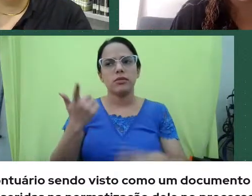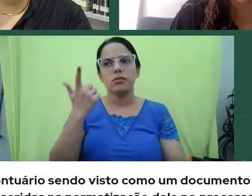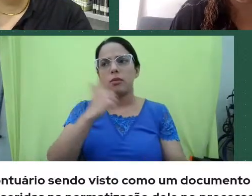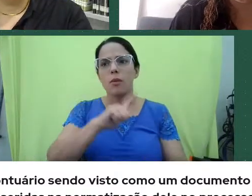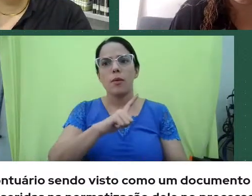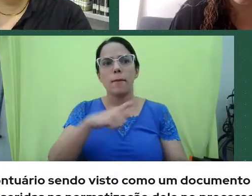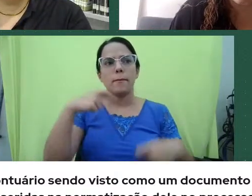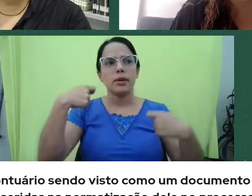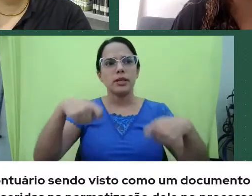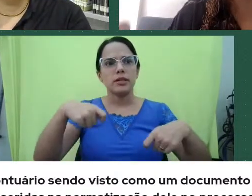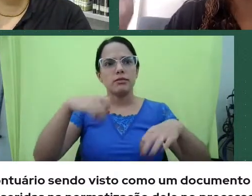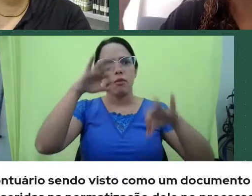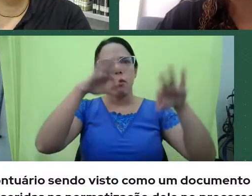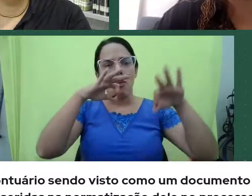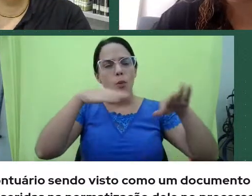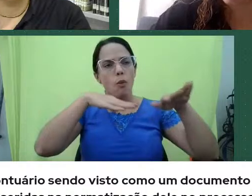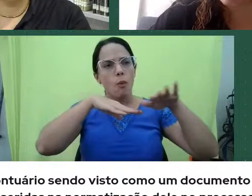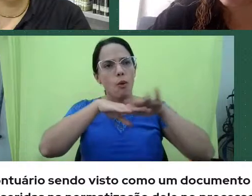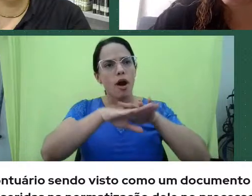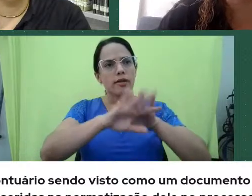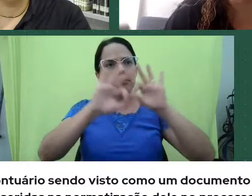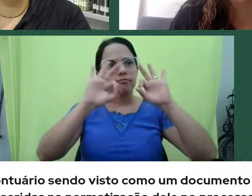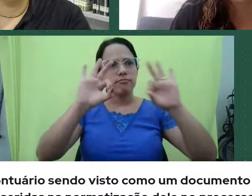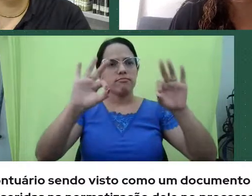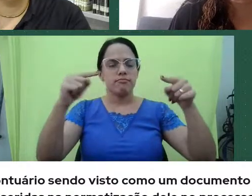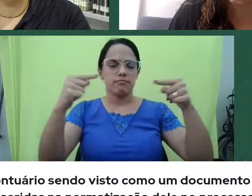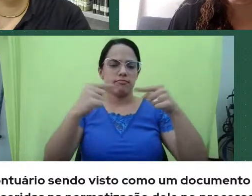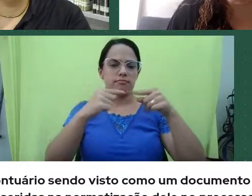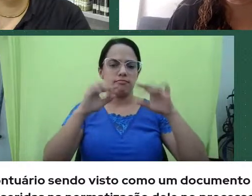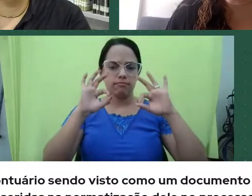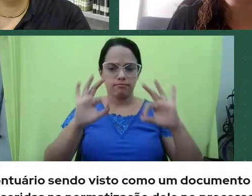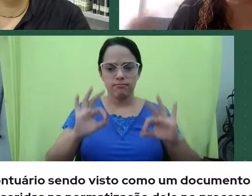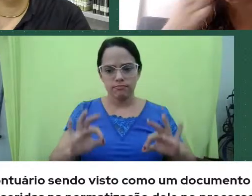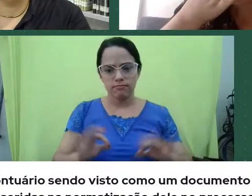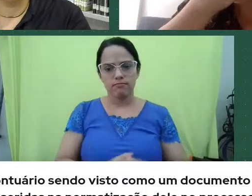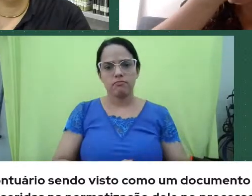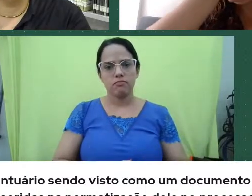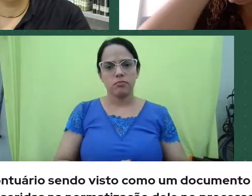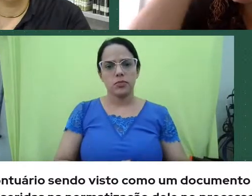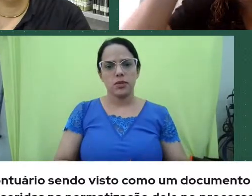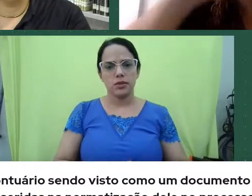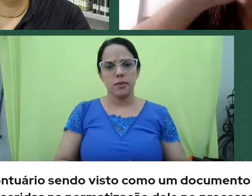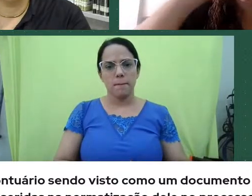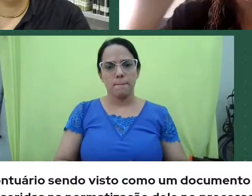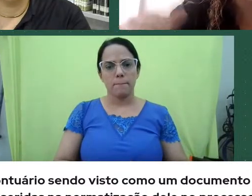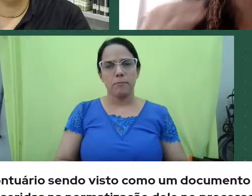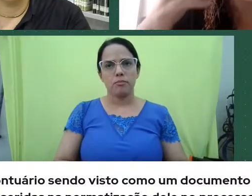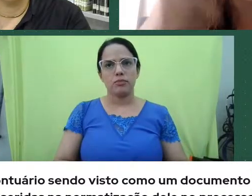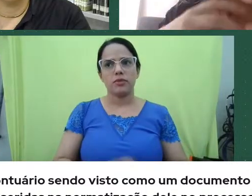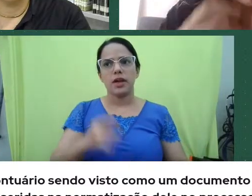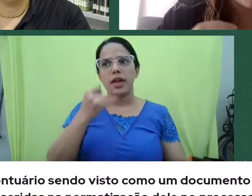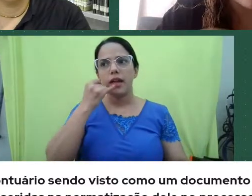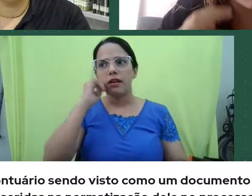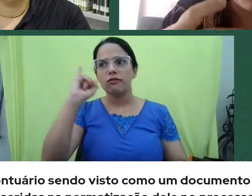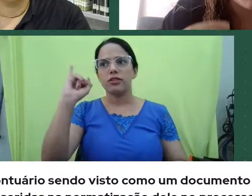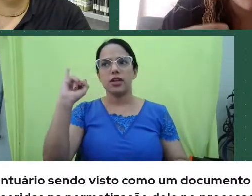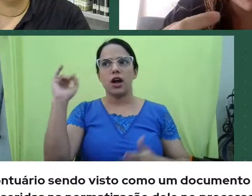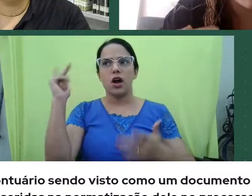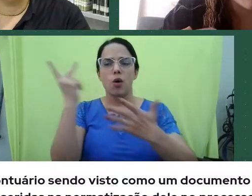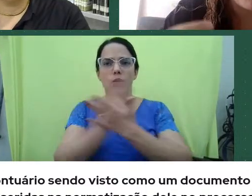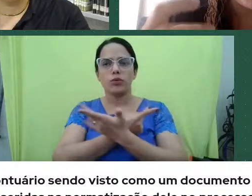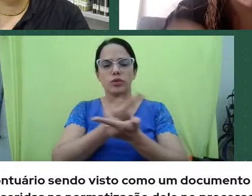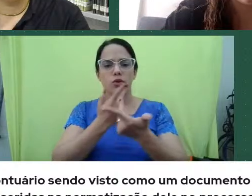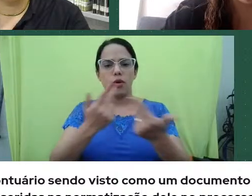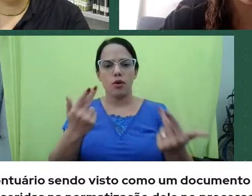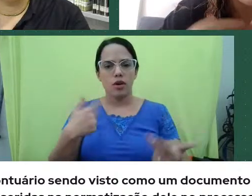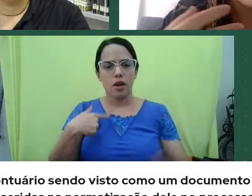acondicioná-los da forma correta, que você precisa livrá-los de desastres naturais, e eu falo isso por